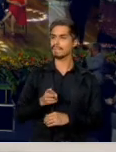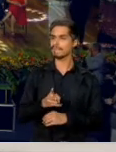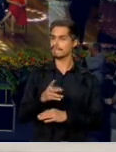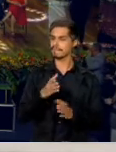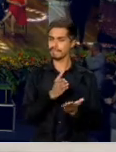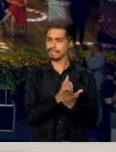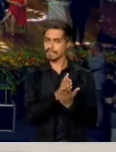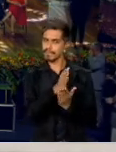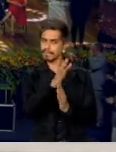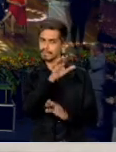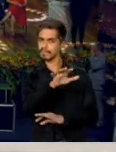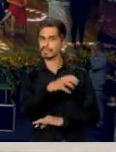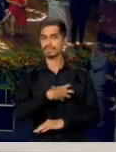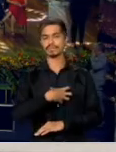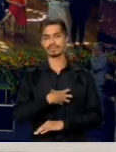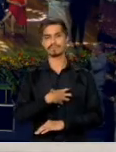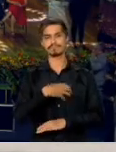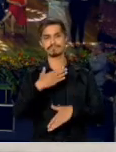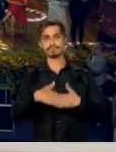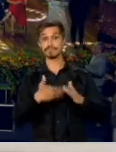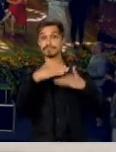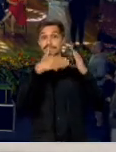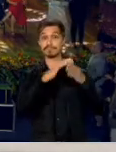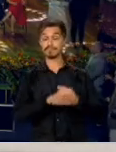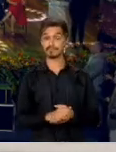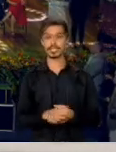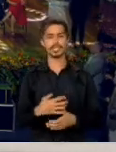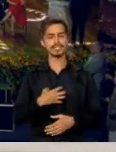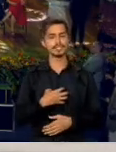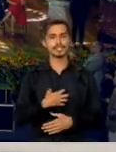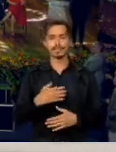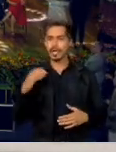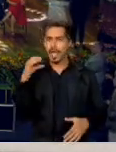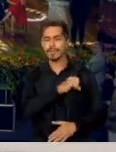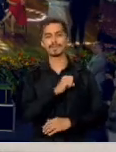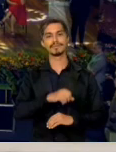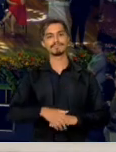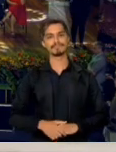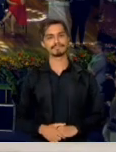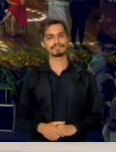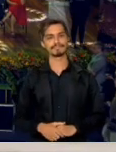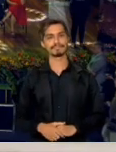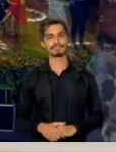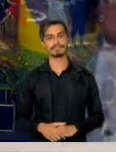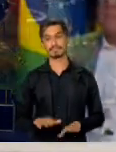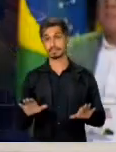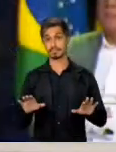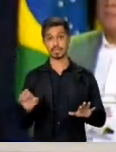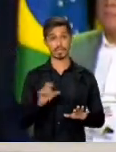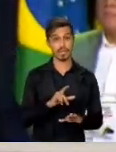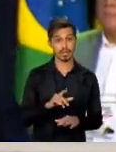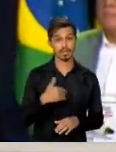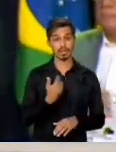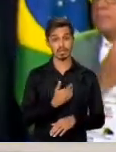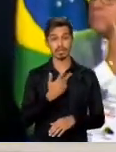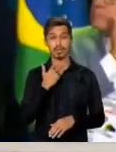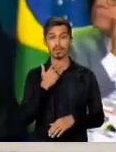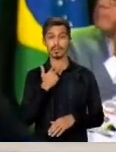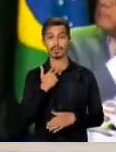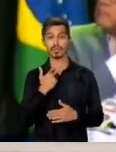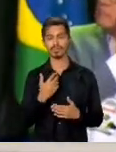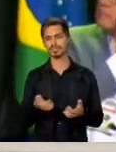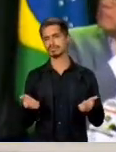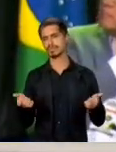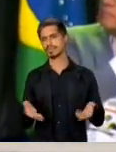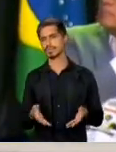nessa trajetória de crescimento extremamente acelerada. E claro que a gente não pode lançar